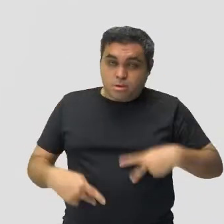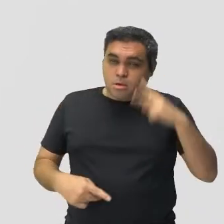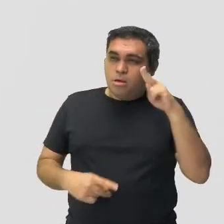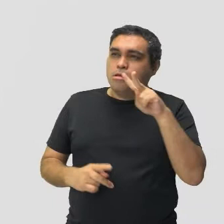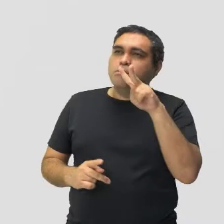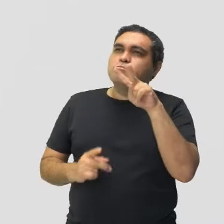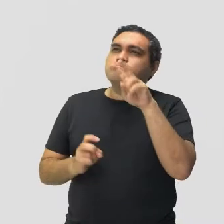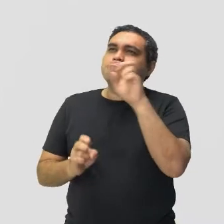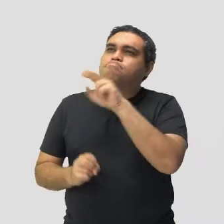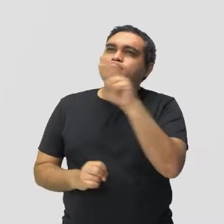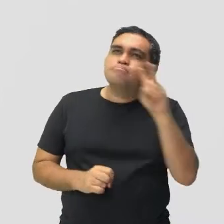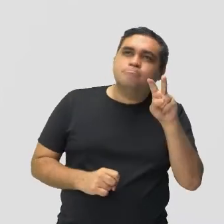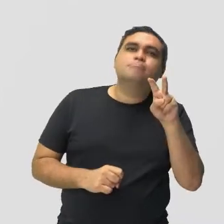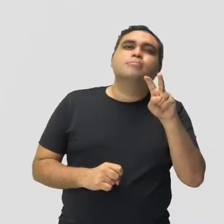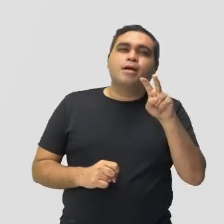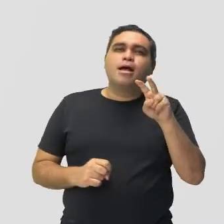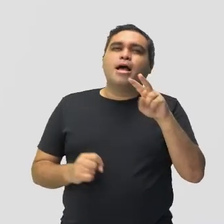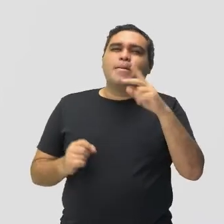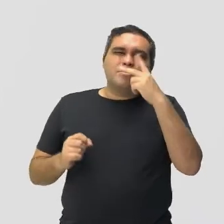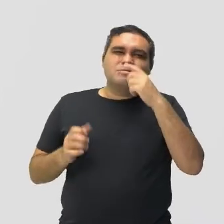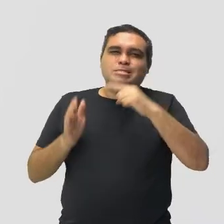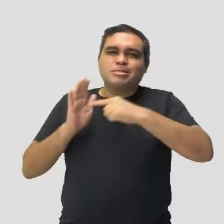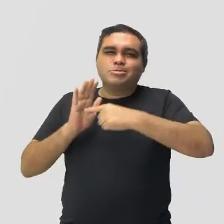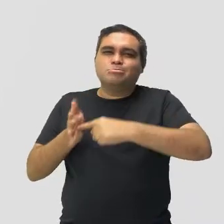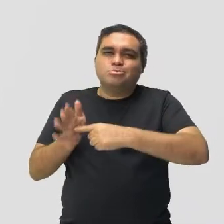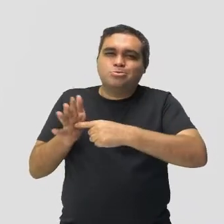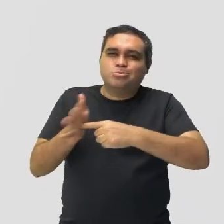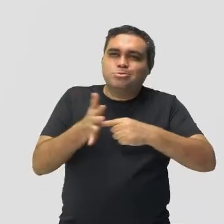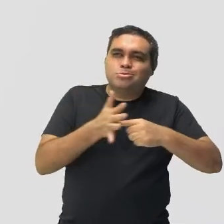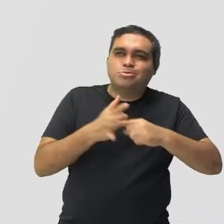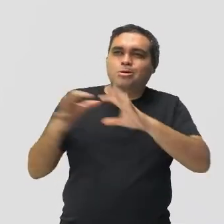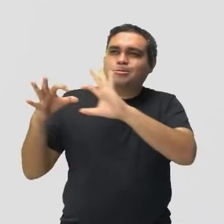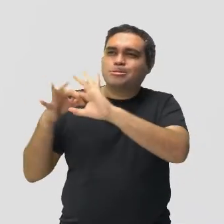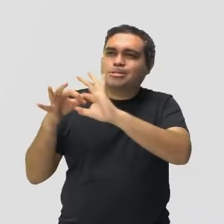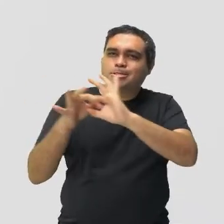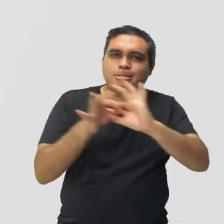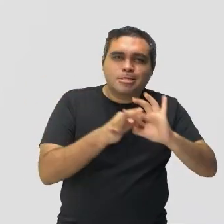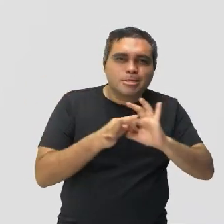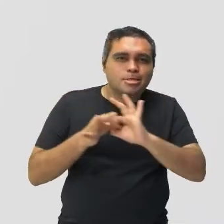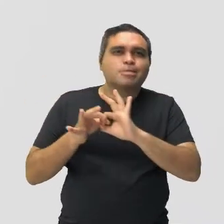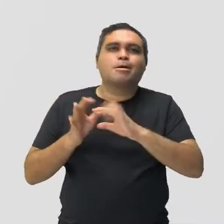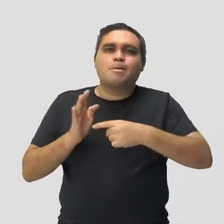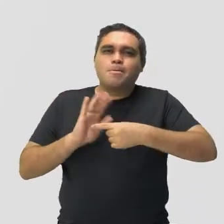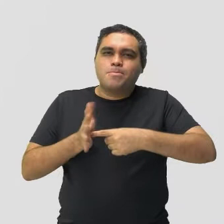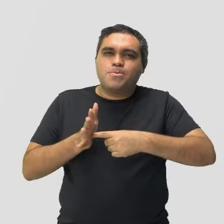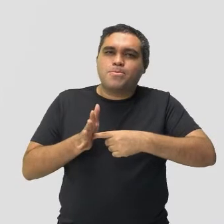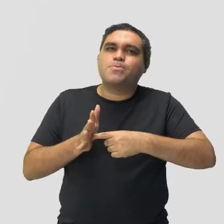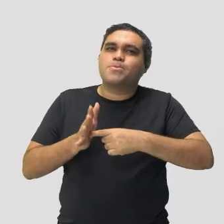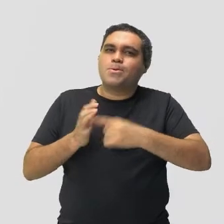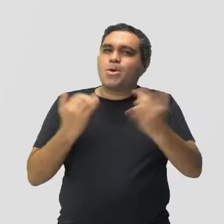uma engrenagem. O mundo é como se fosse uma grande máquina